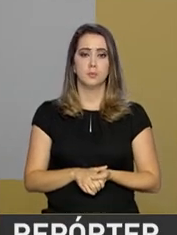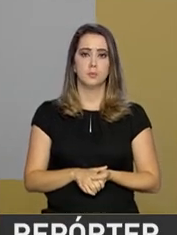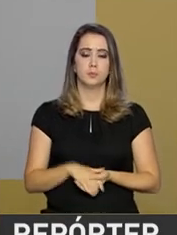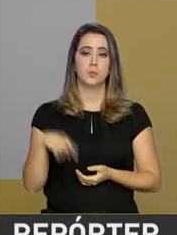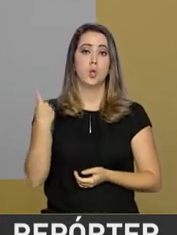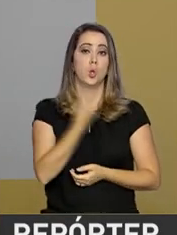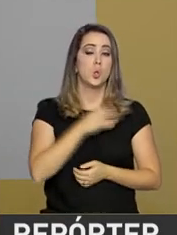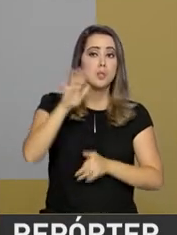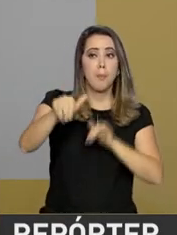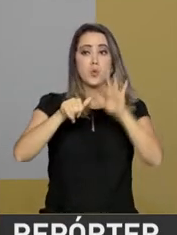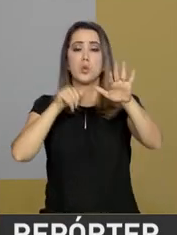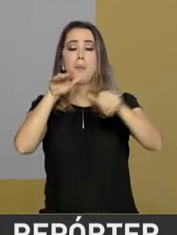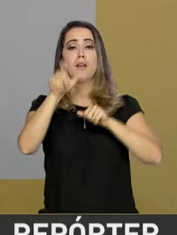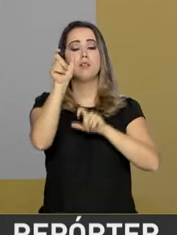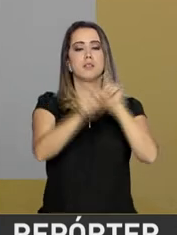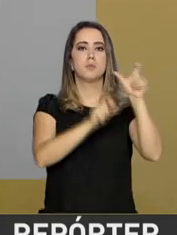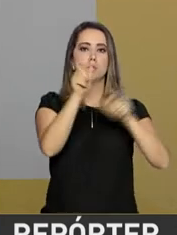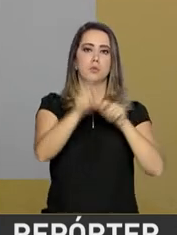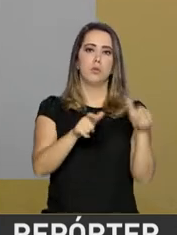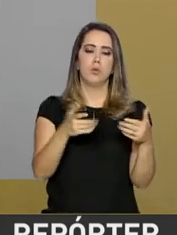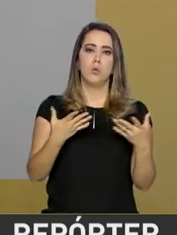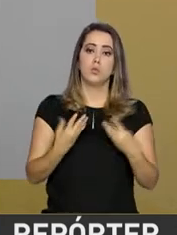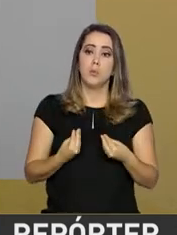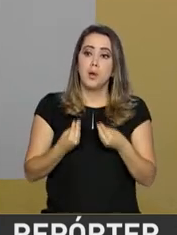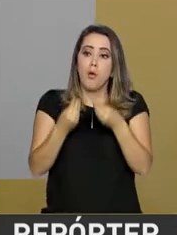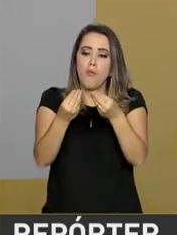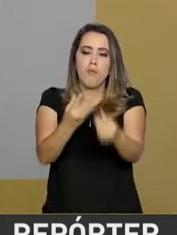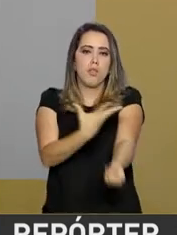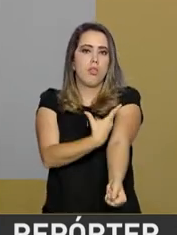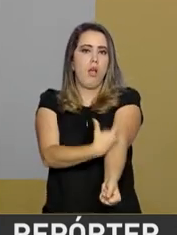Estamos convocando a população para fazer doação de